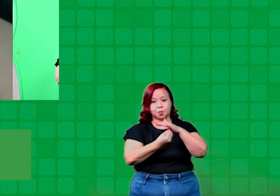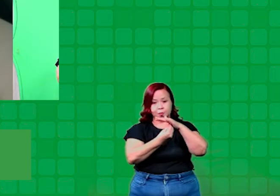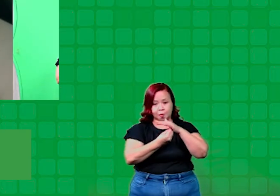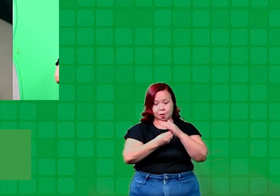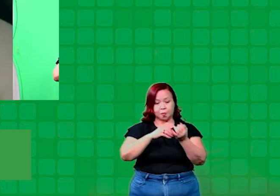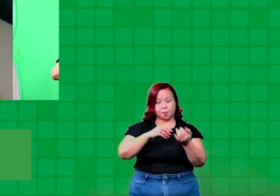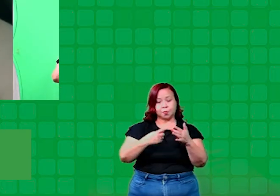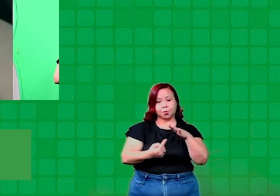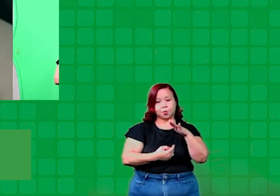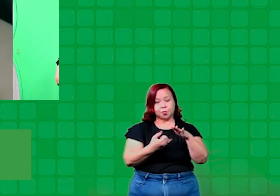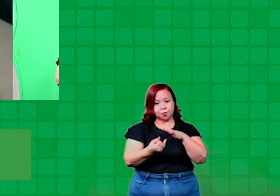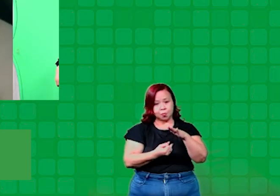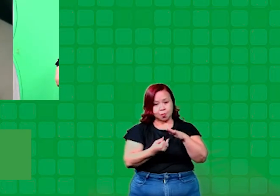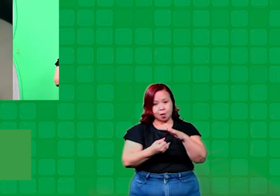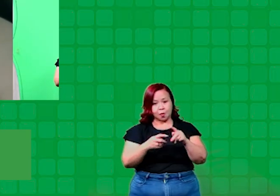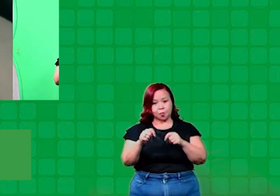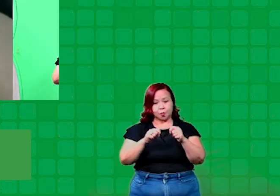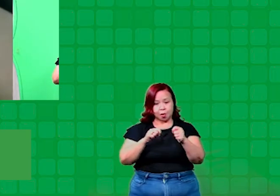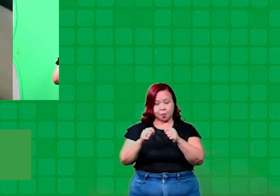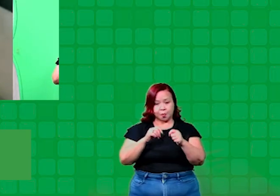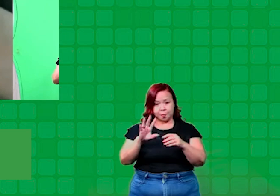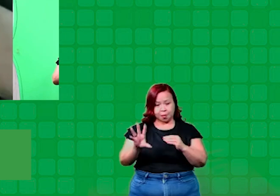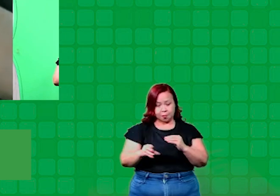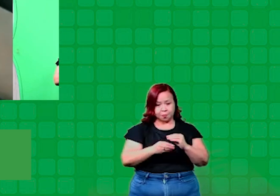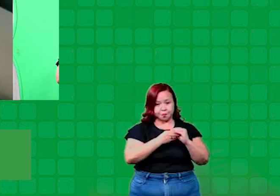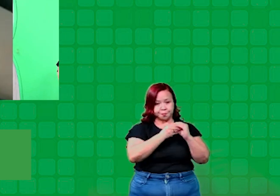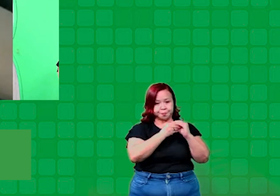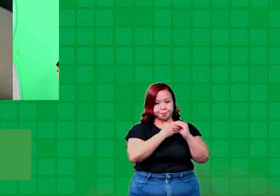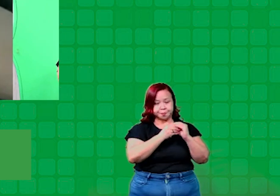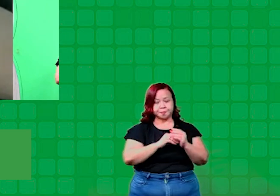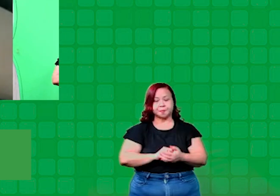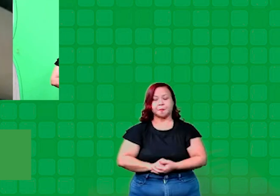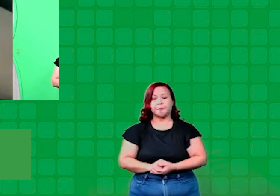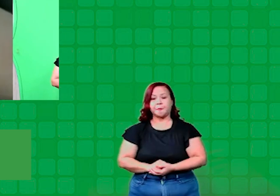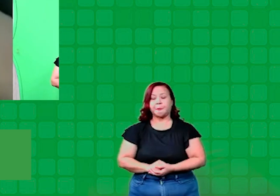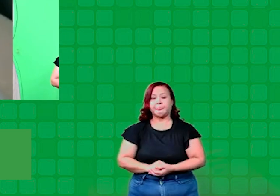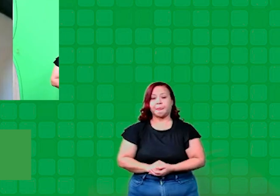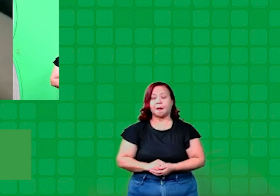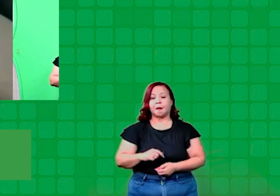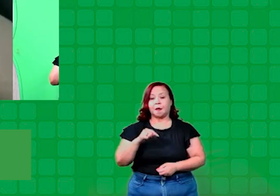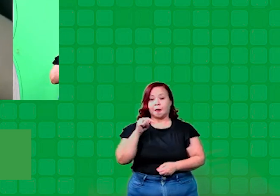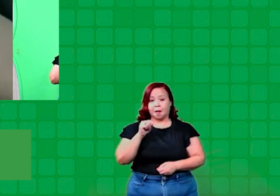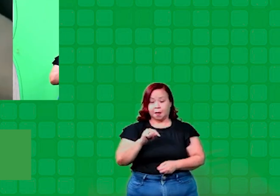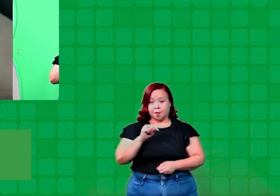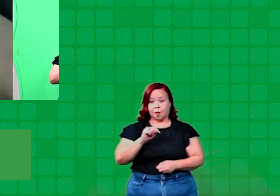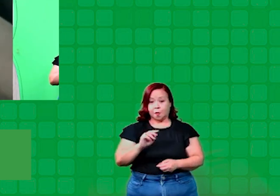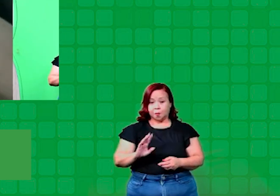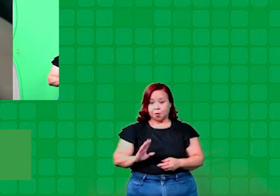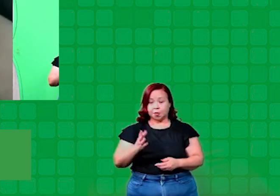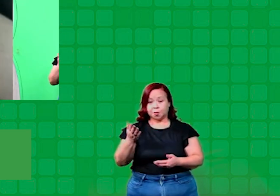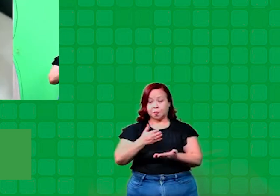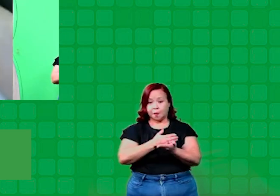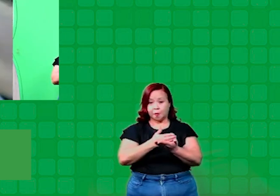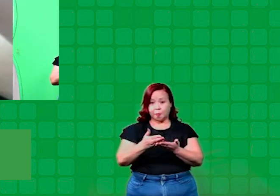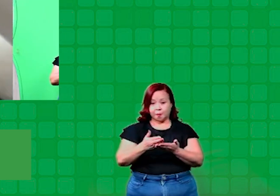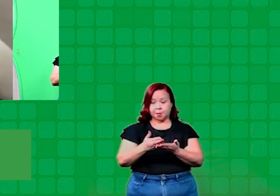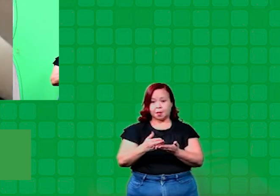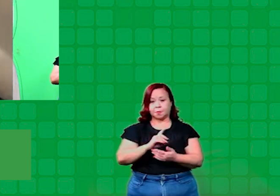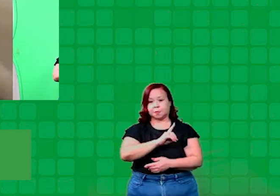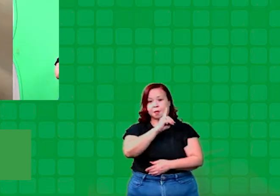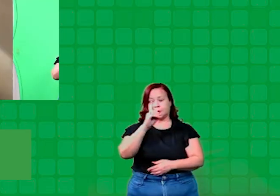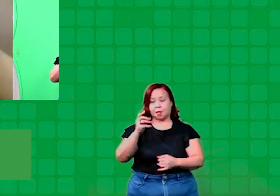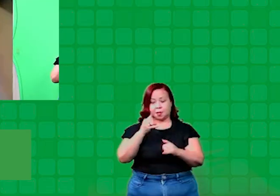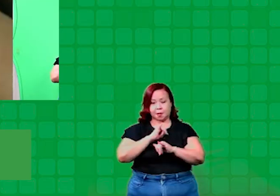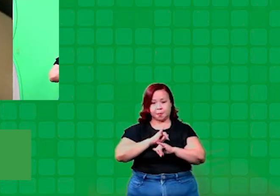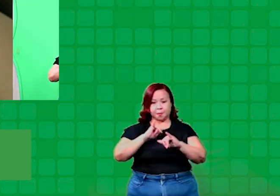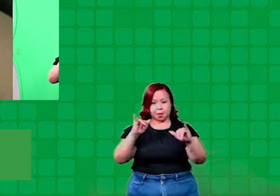na forma do regulamento em anexo. Essa resolução entra em vigor na data de sua publicação. E aí eu